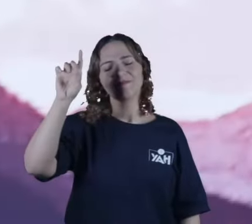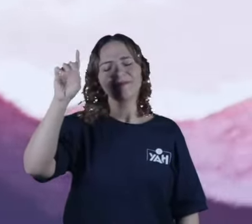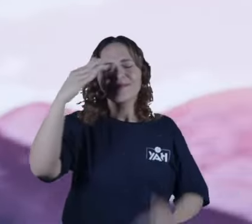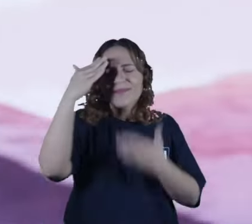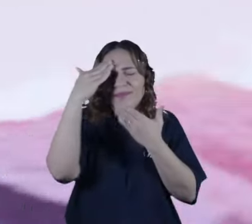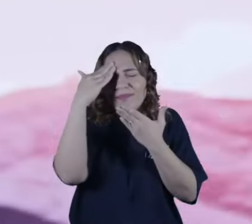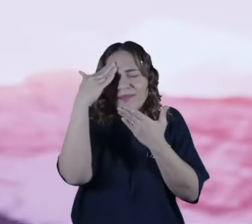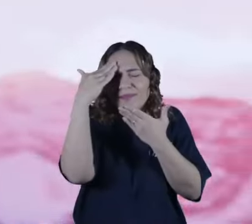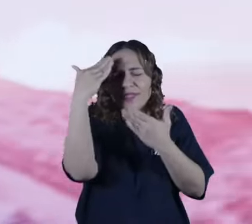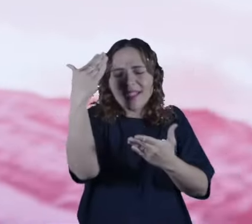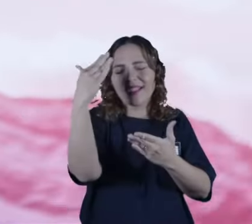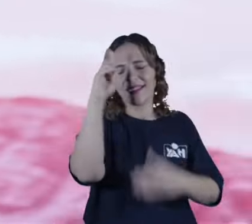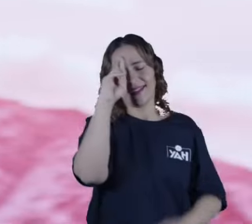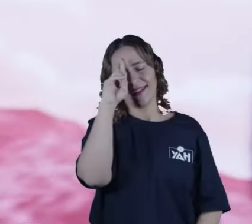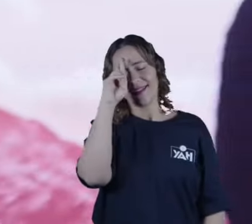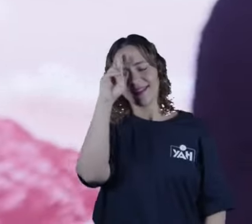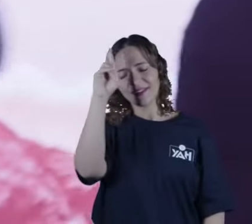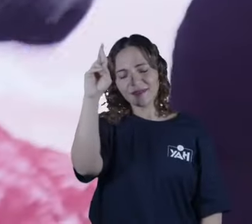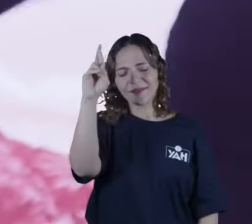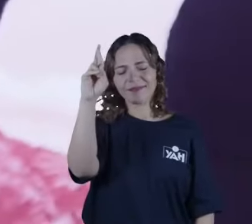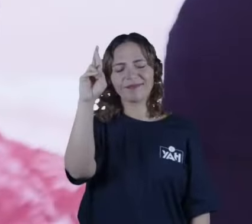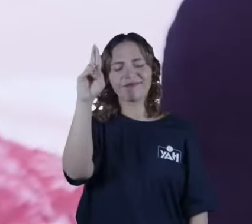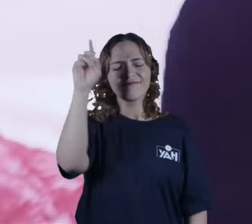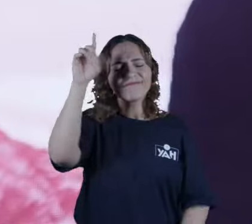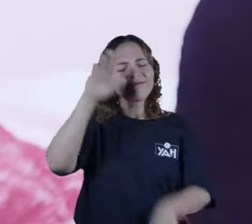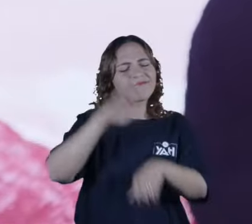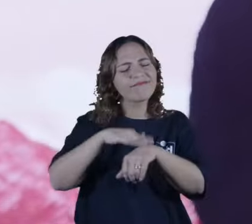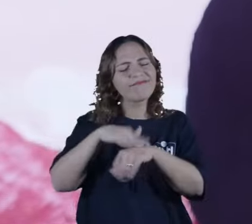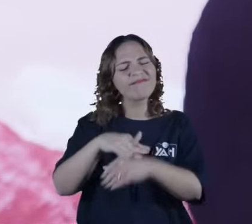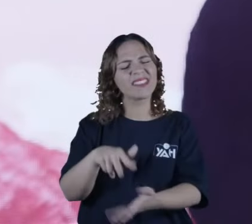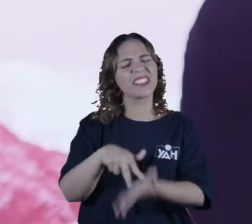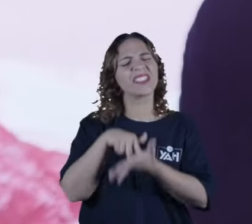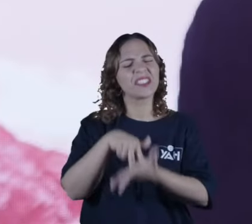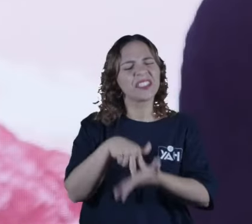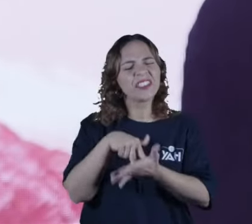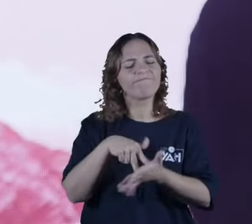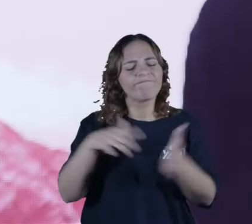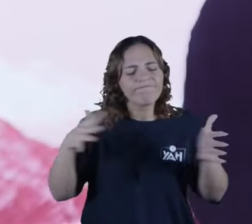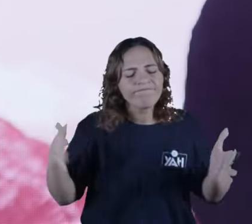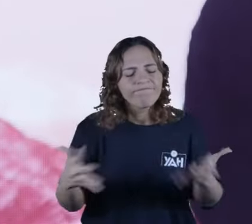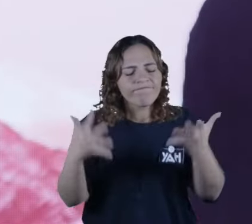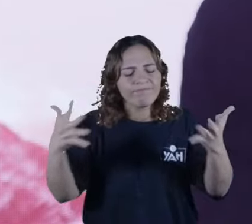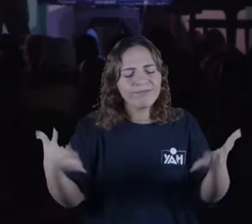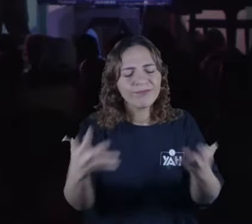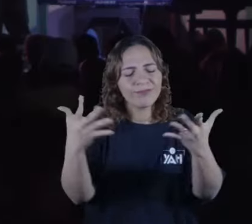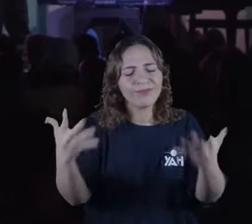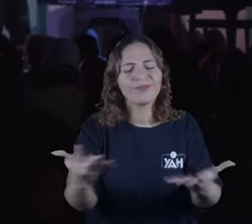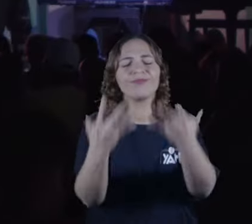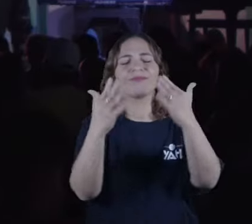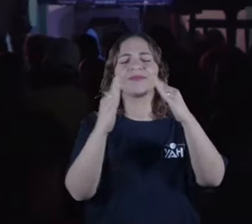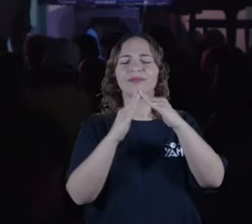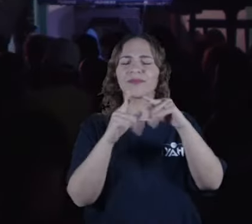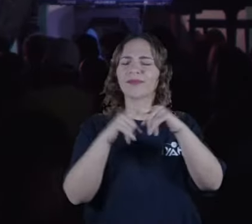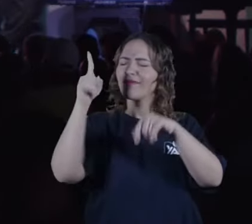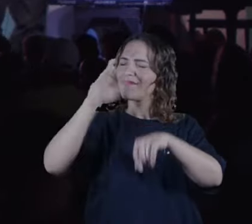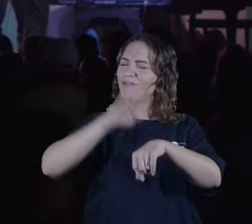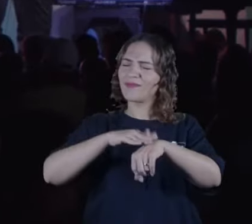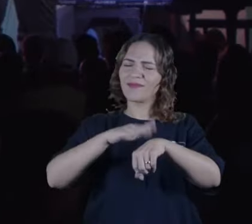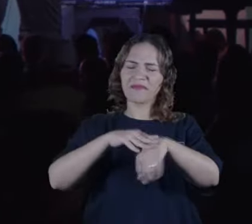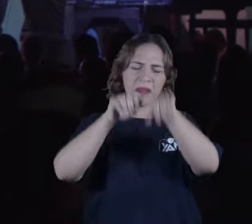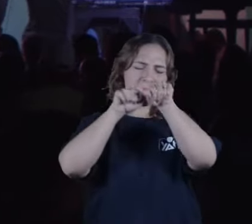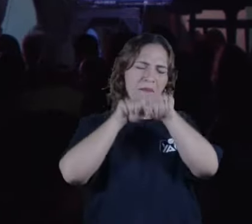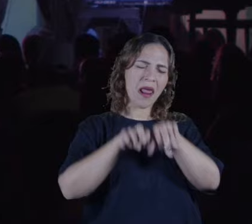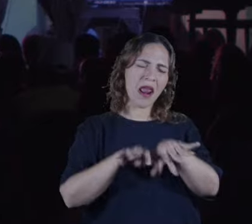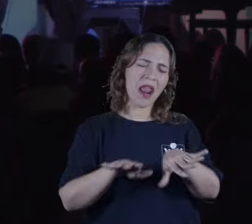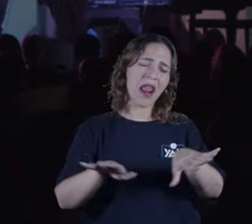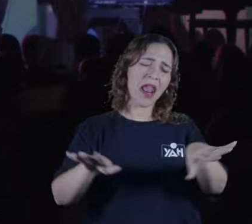Obrigado, Senhor, porque o Senhor tem sustentado a tua igreja. É o Senhor que tem espalhado a tua